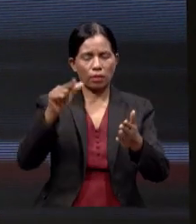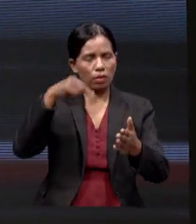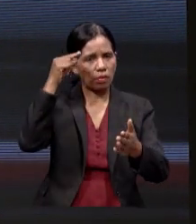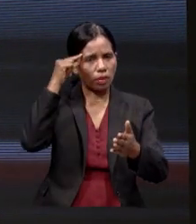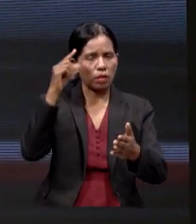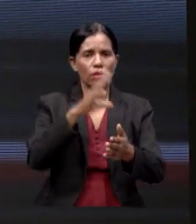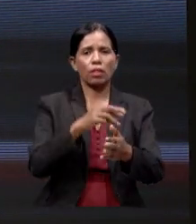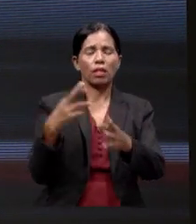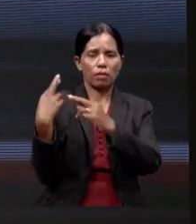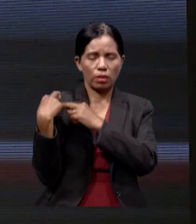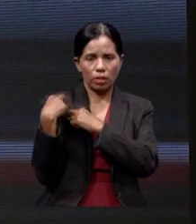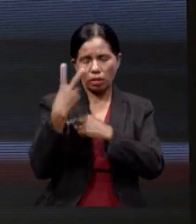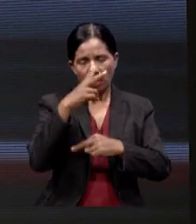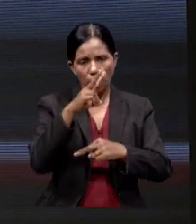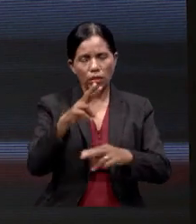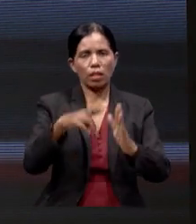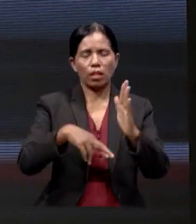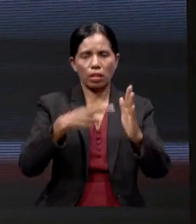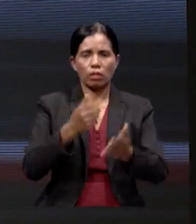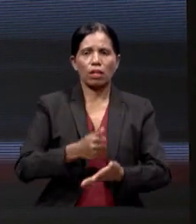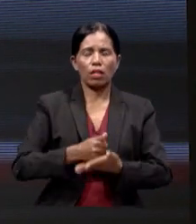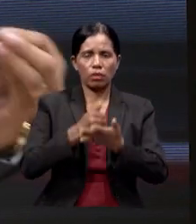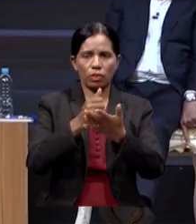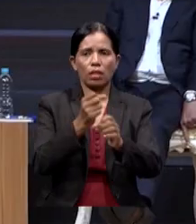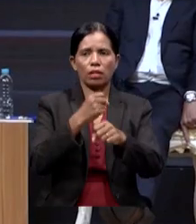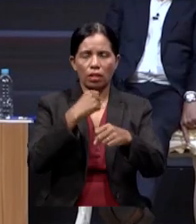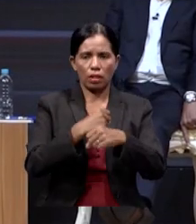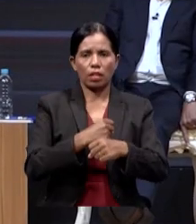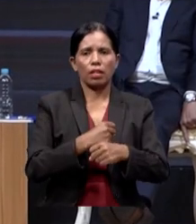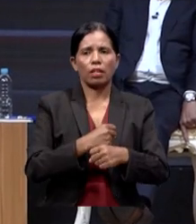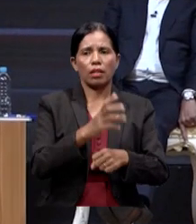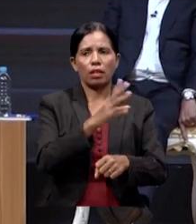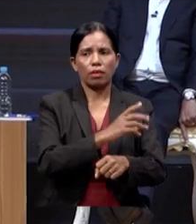ninia papel atu kontrola, atu regula, atu facilita halo, o dinune entre